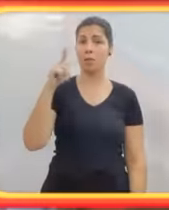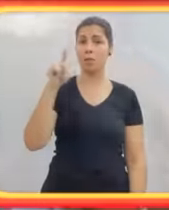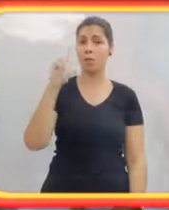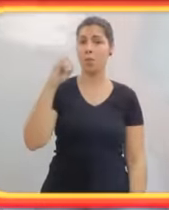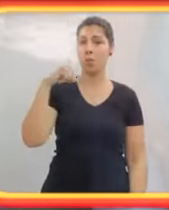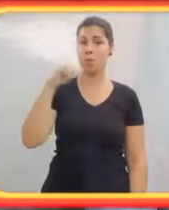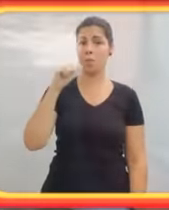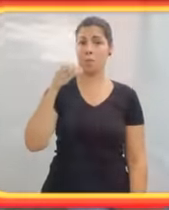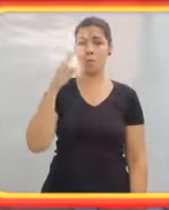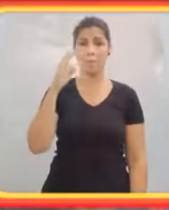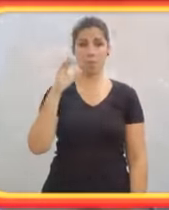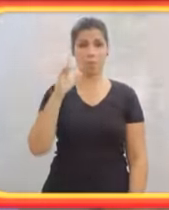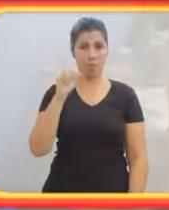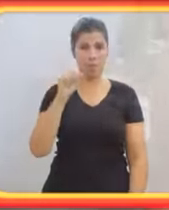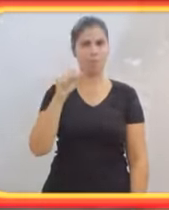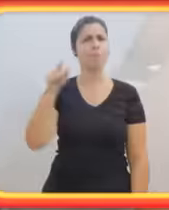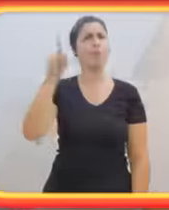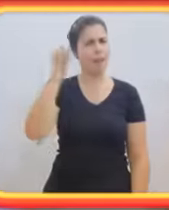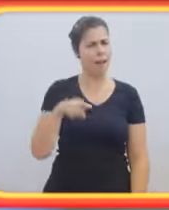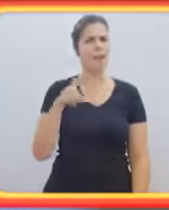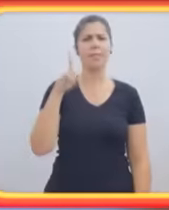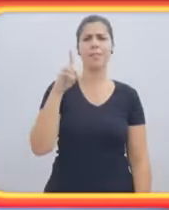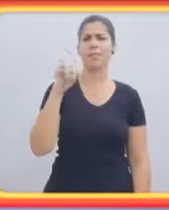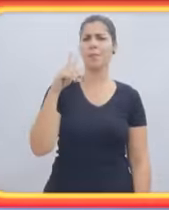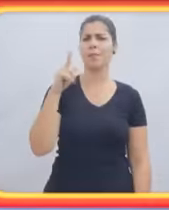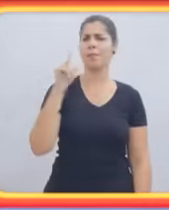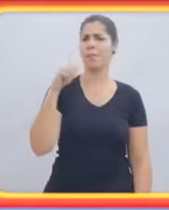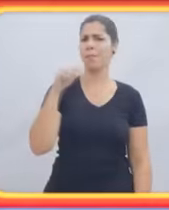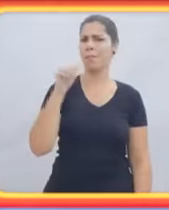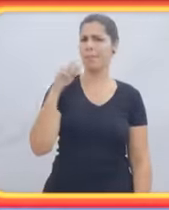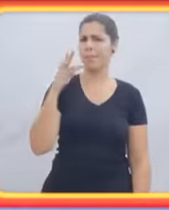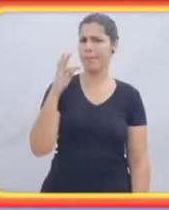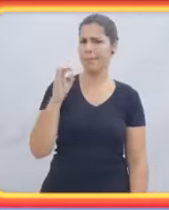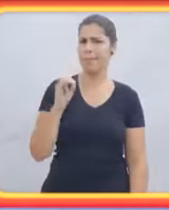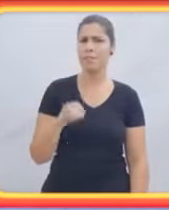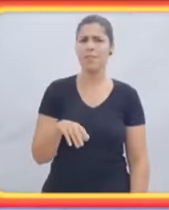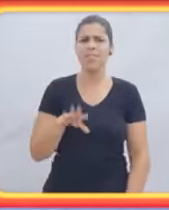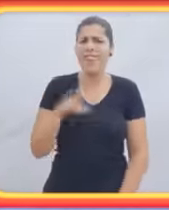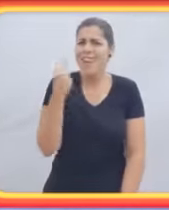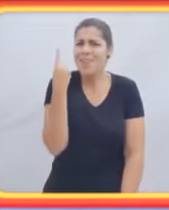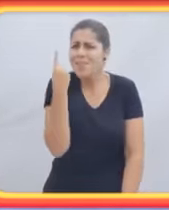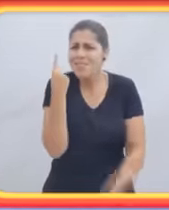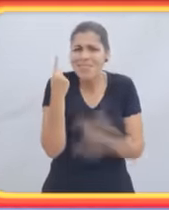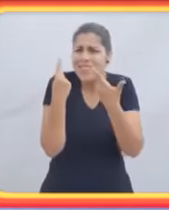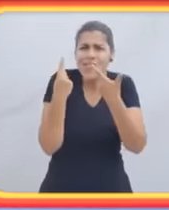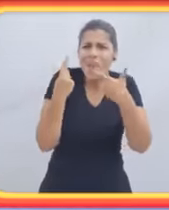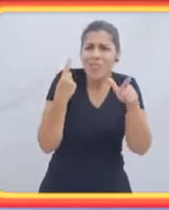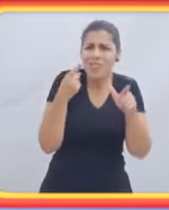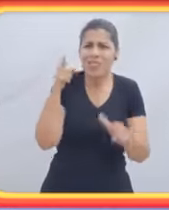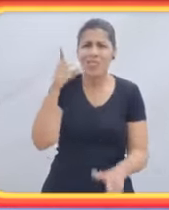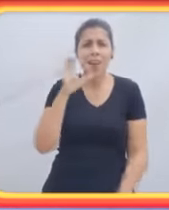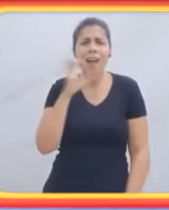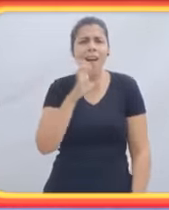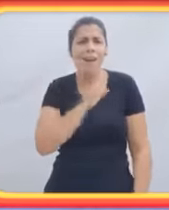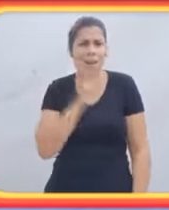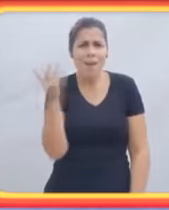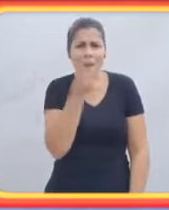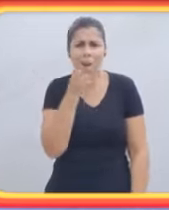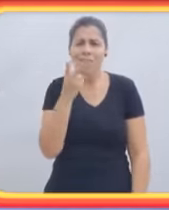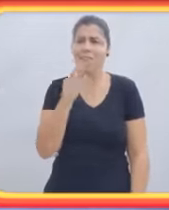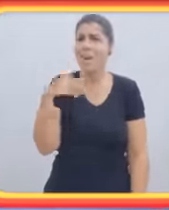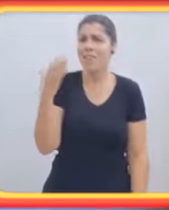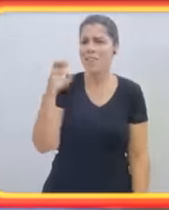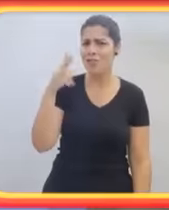Nenhum e Ele nem é outro. Diplomata. Ele é diplomata. Nenhum e nem outro. Você é apaixonado pelos dois, ele é além do apaixonado pelo